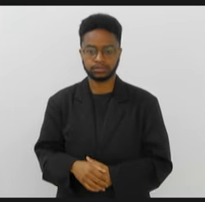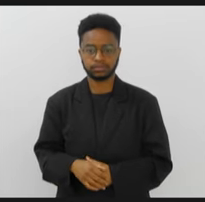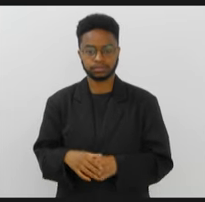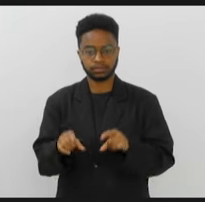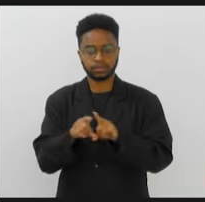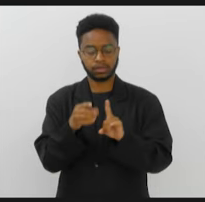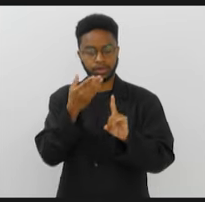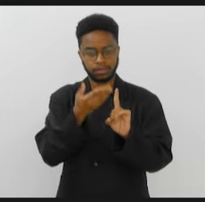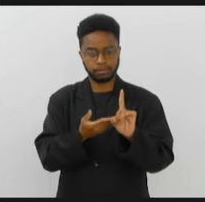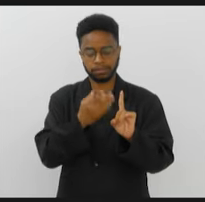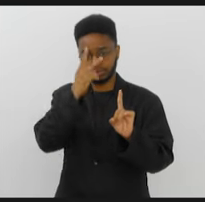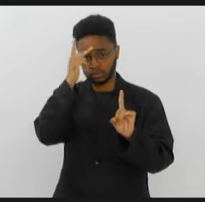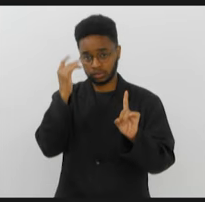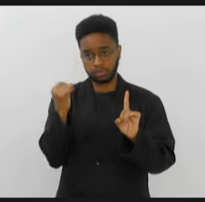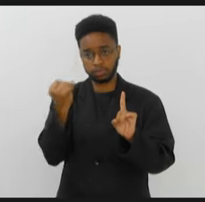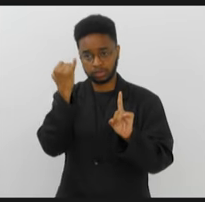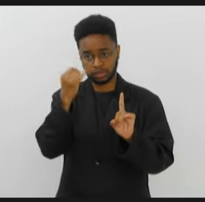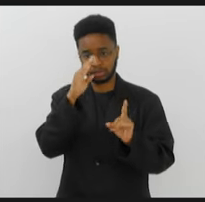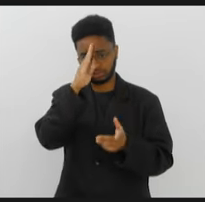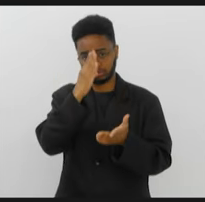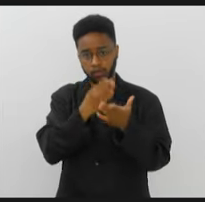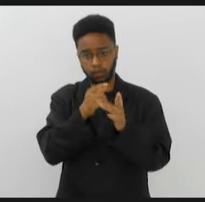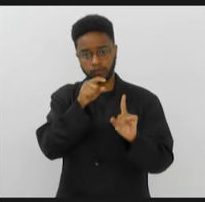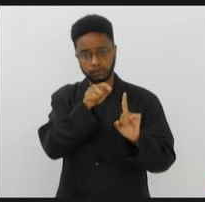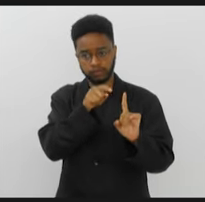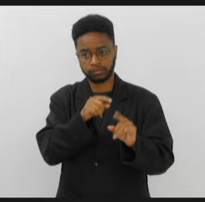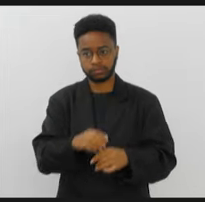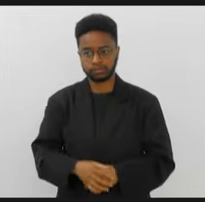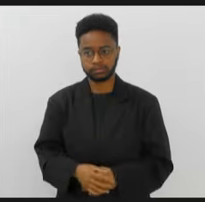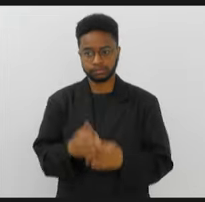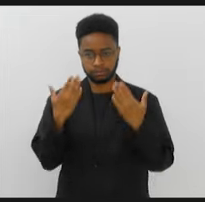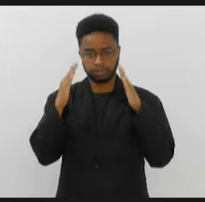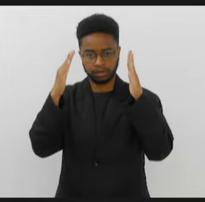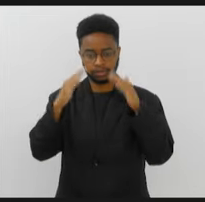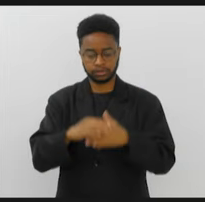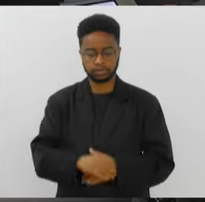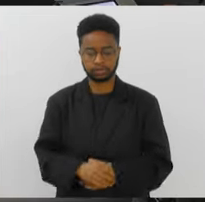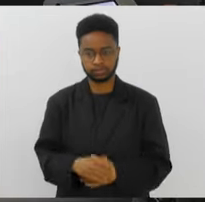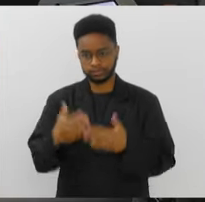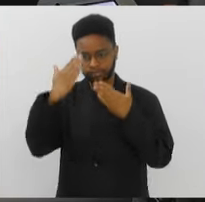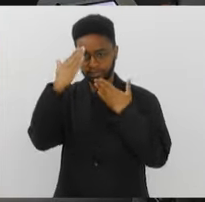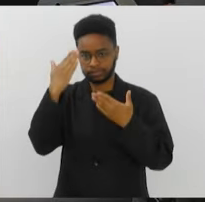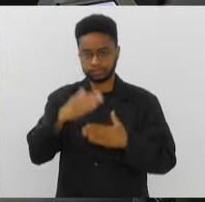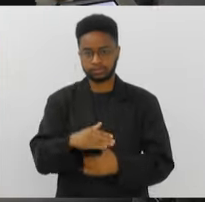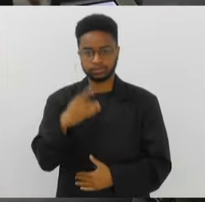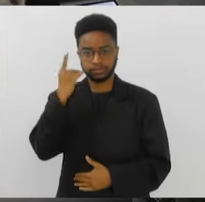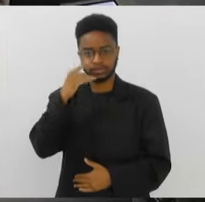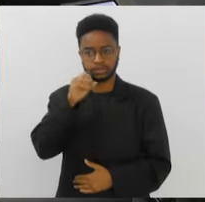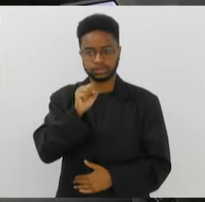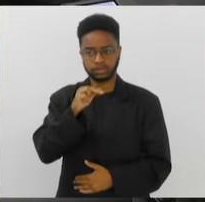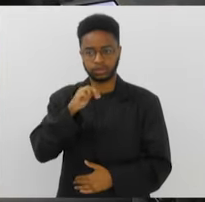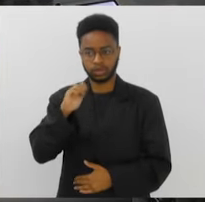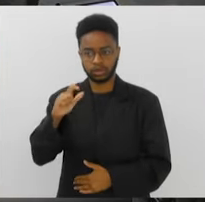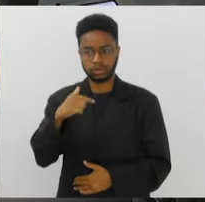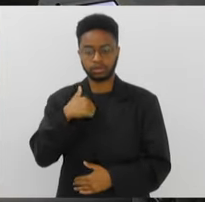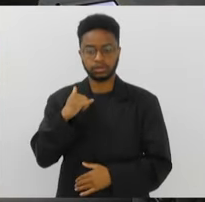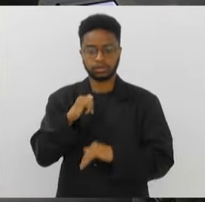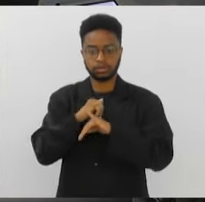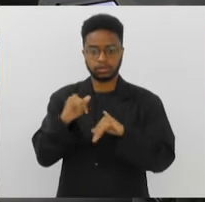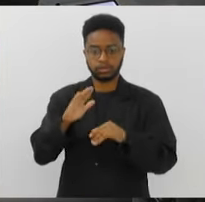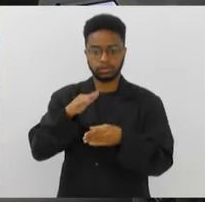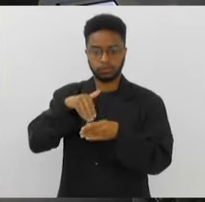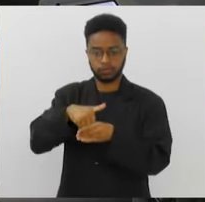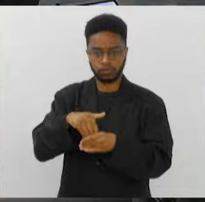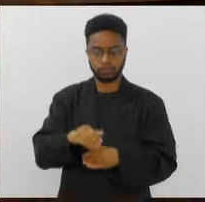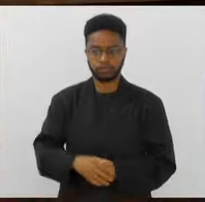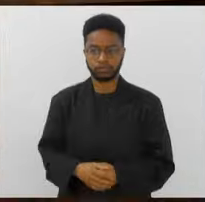nome, renome e de muita confiabilidade. Parabéns. Muito obrigado, deputado Samuel. Para declarar, presidente. Monteiro, por favor.